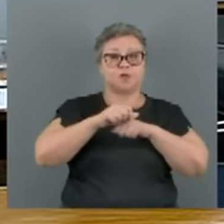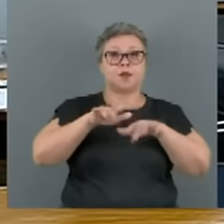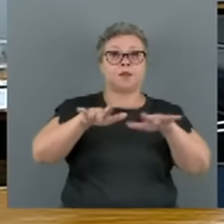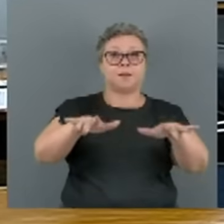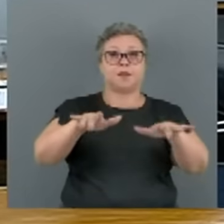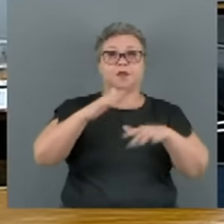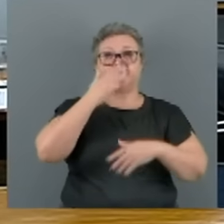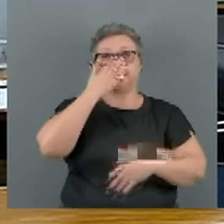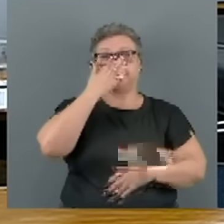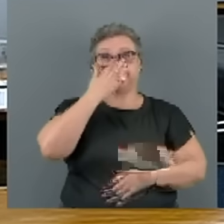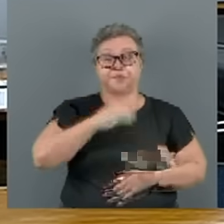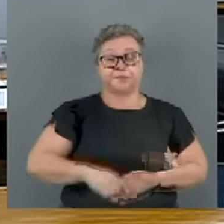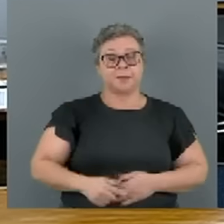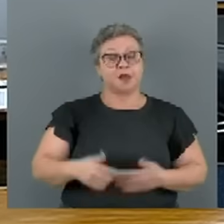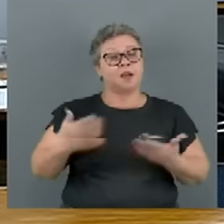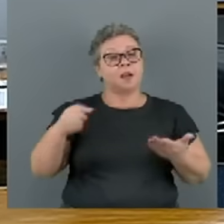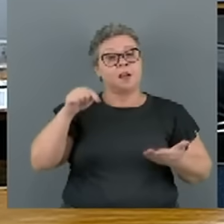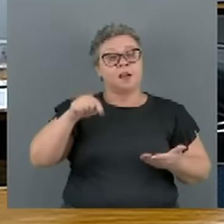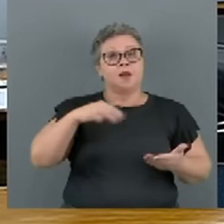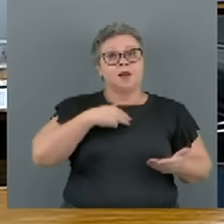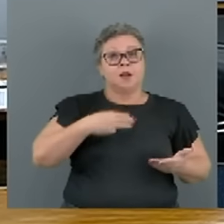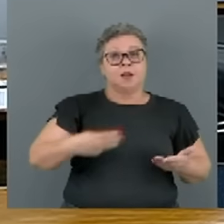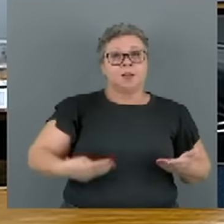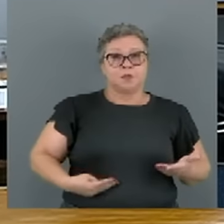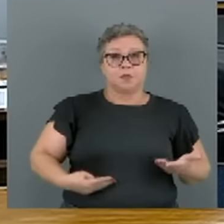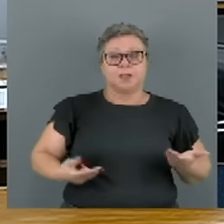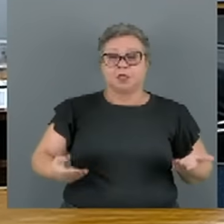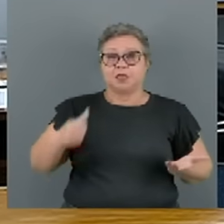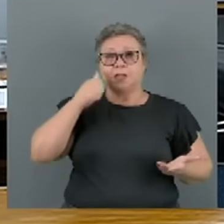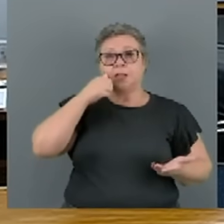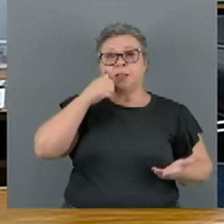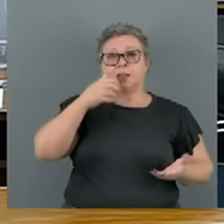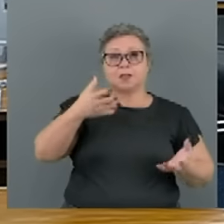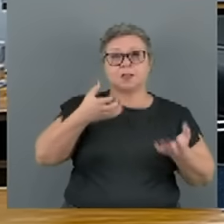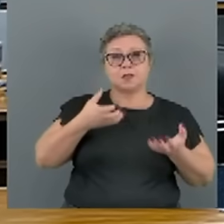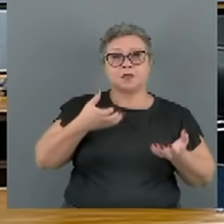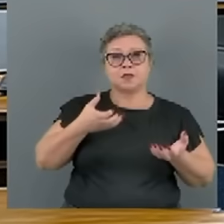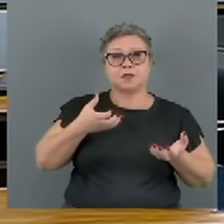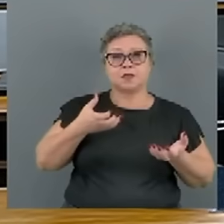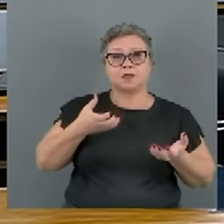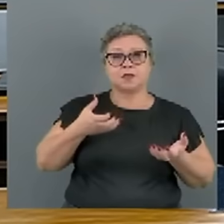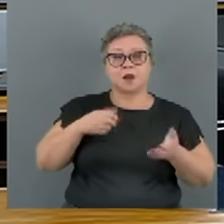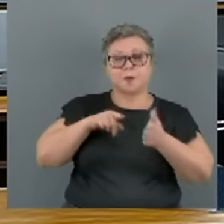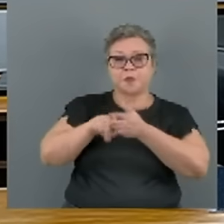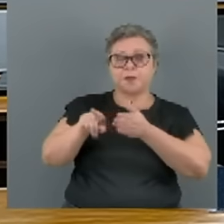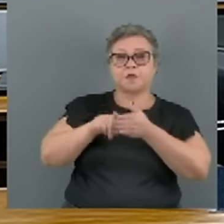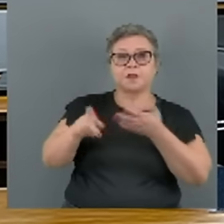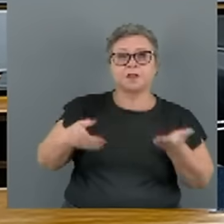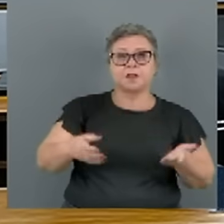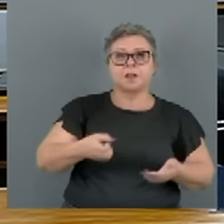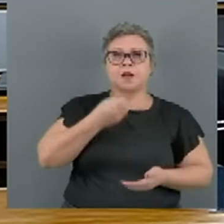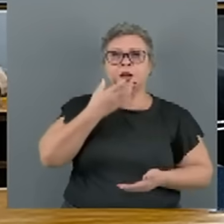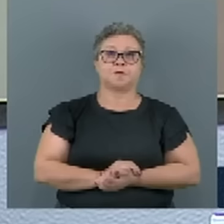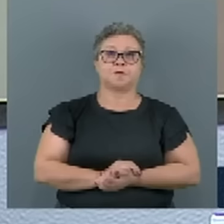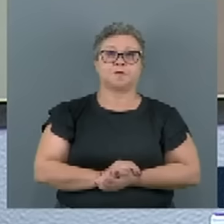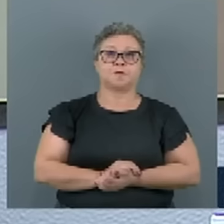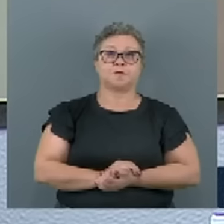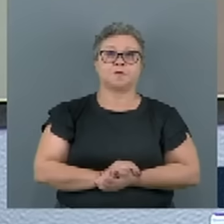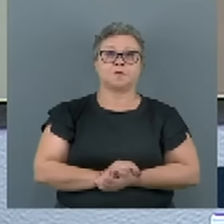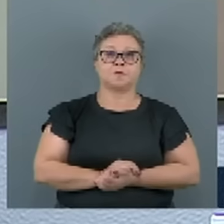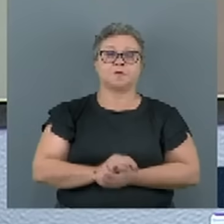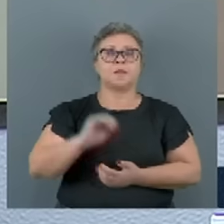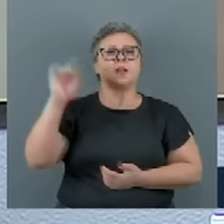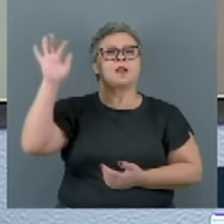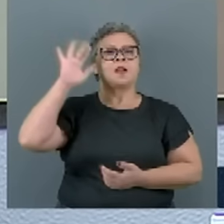ministra, que eu queria perguntar. Vale a pena salvar a humanidade do futuro e condenando essa gente aí à morte?